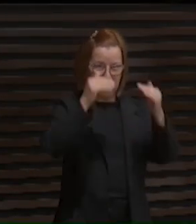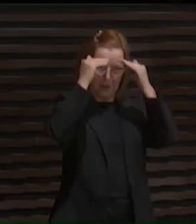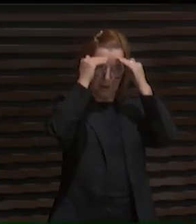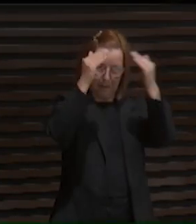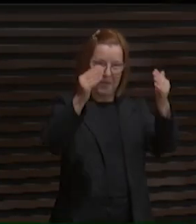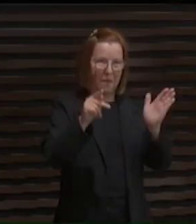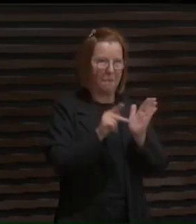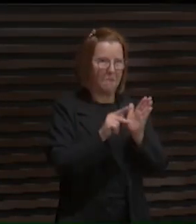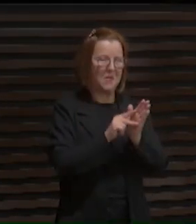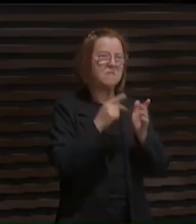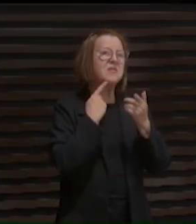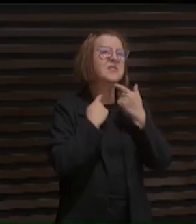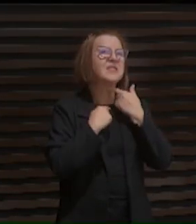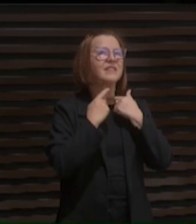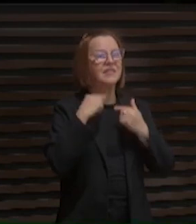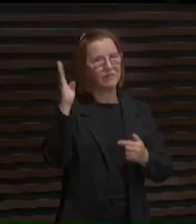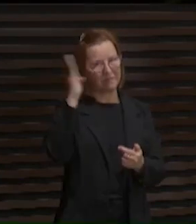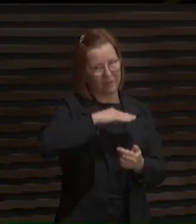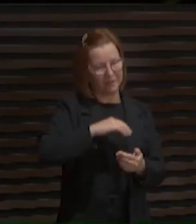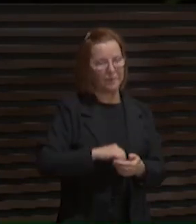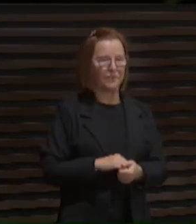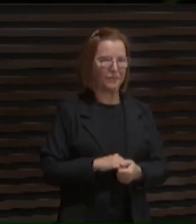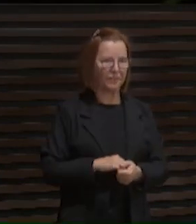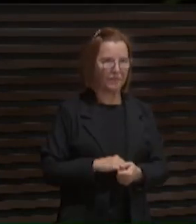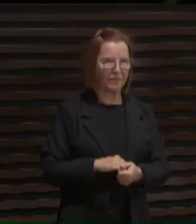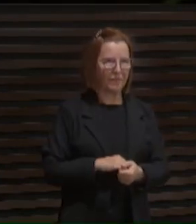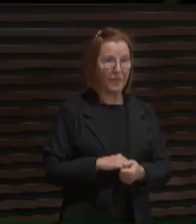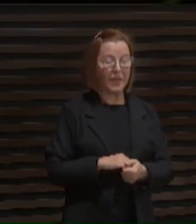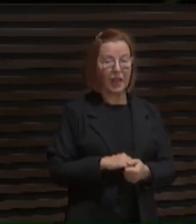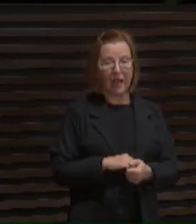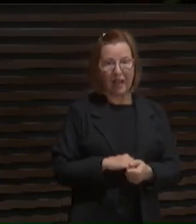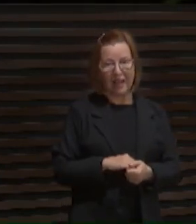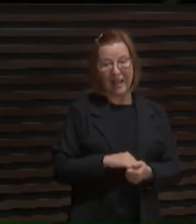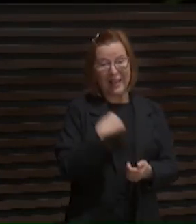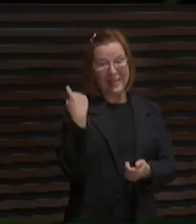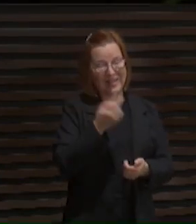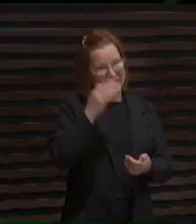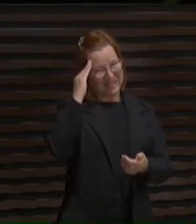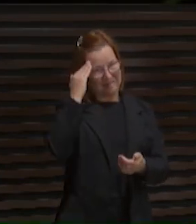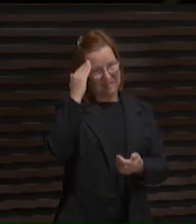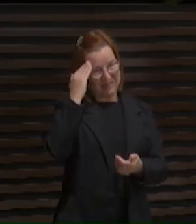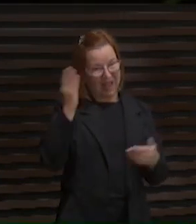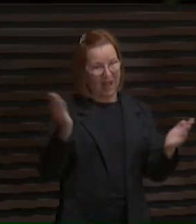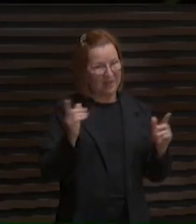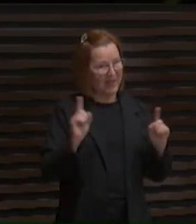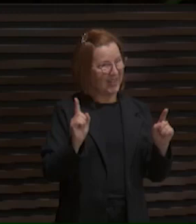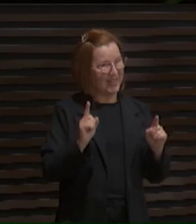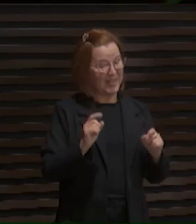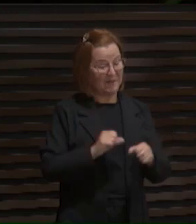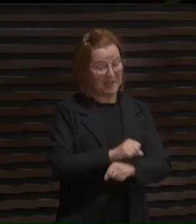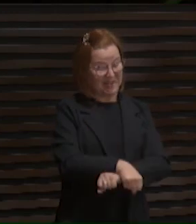paixões. Vamos voltar para o boletim, meus irmãos. Como cristãos, sabemos que não somos mais escravos do pecado. Romanos